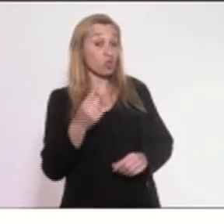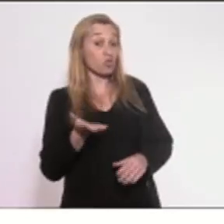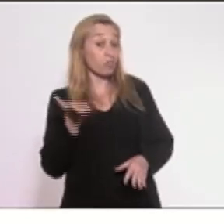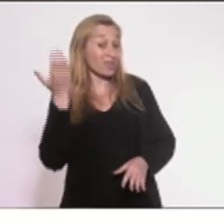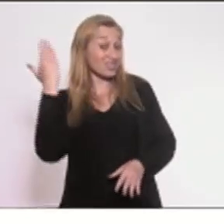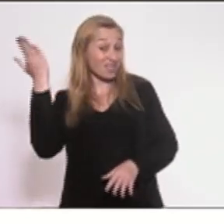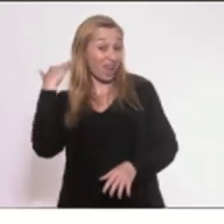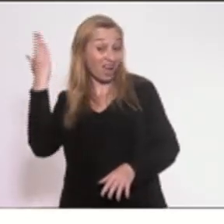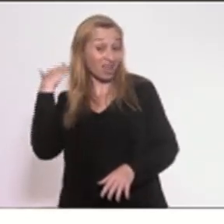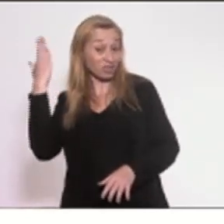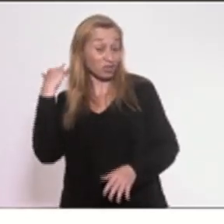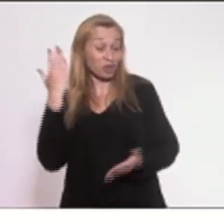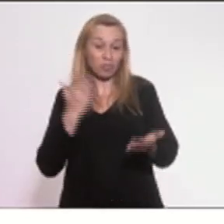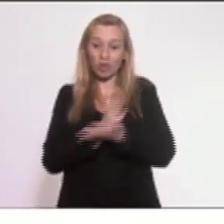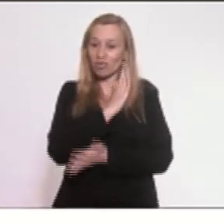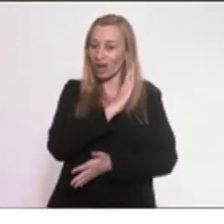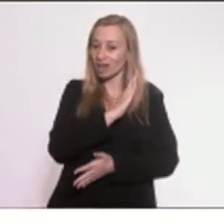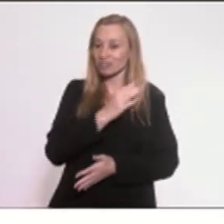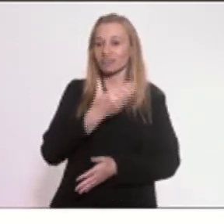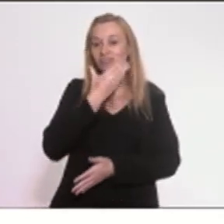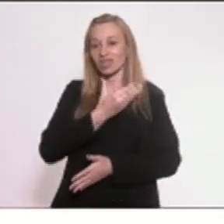aprovado em dezembro.